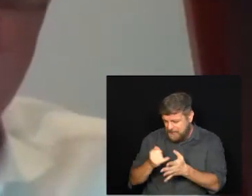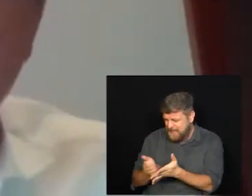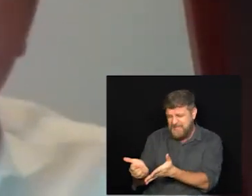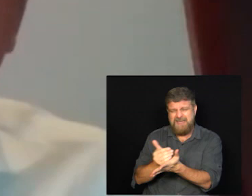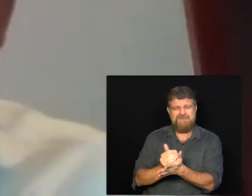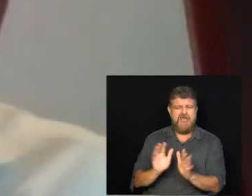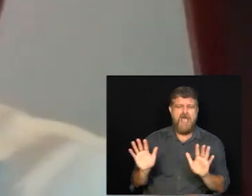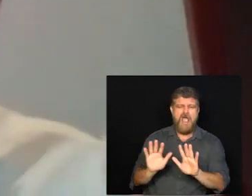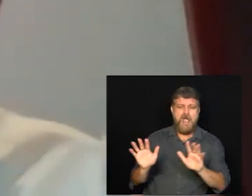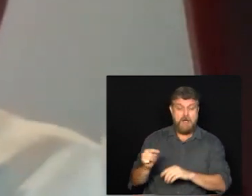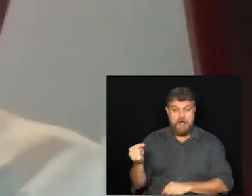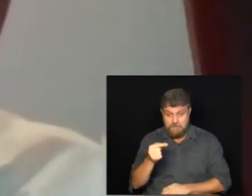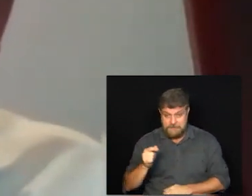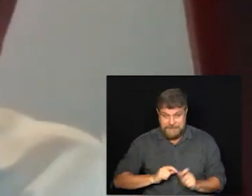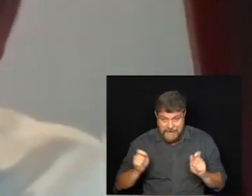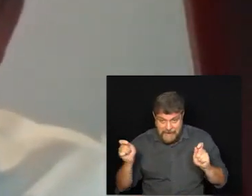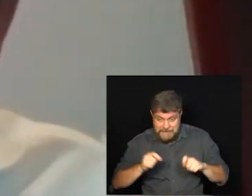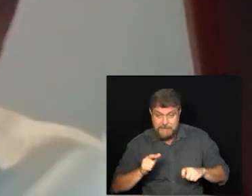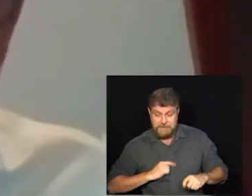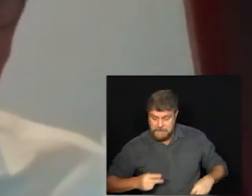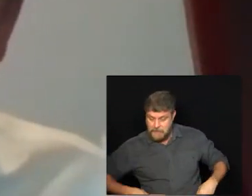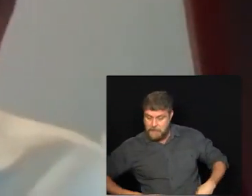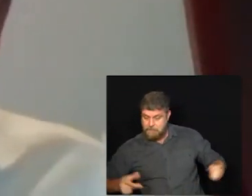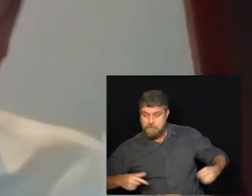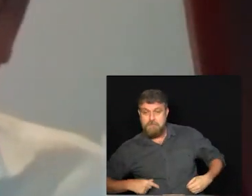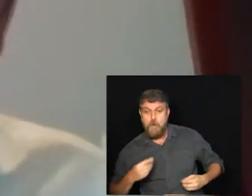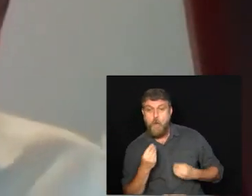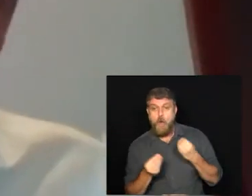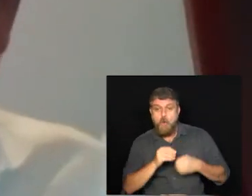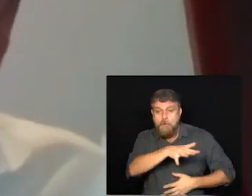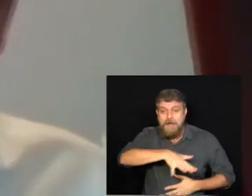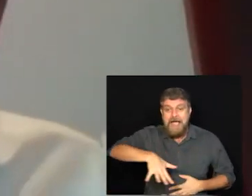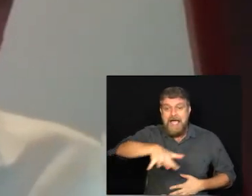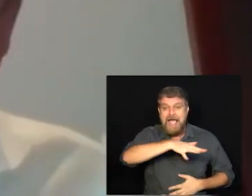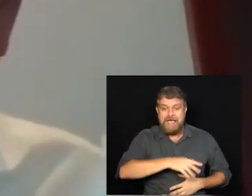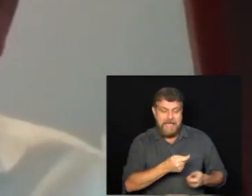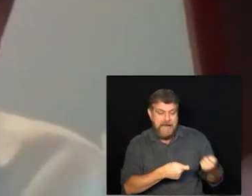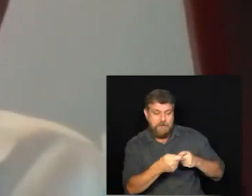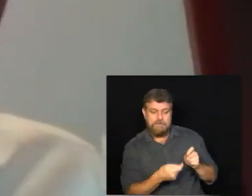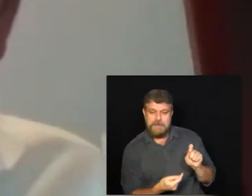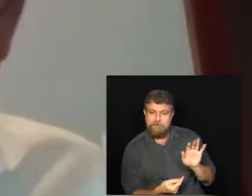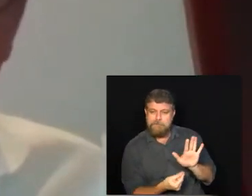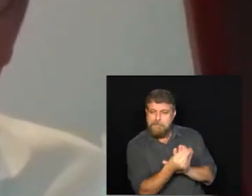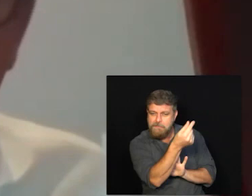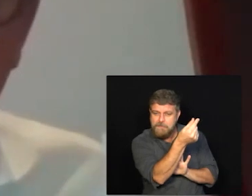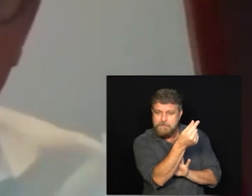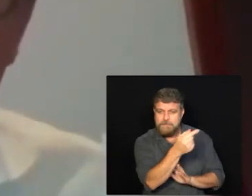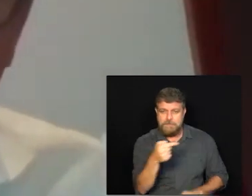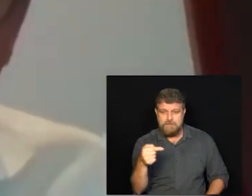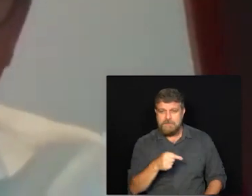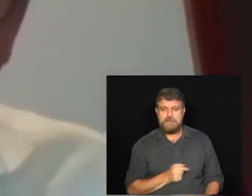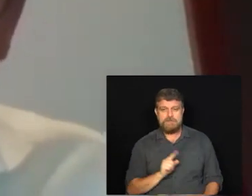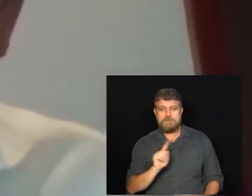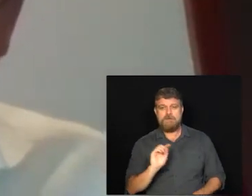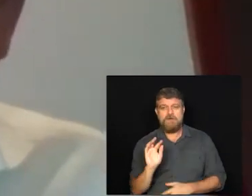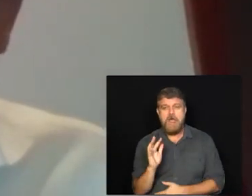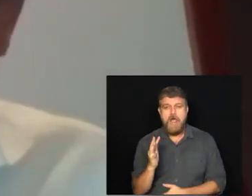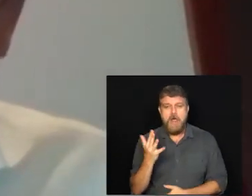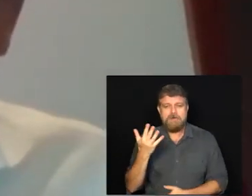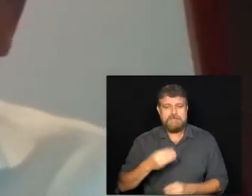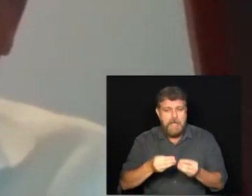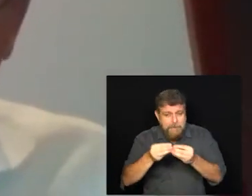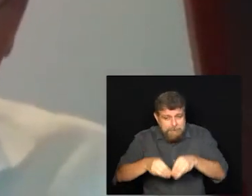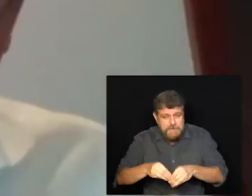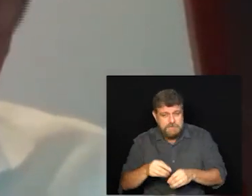receita vai ser compensado com o incremento de algum setor de atividade econômica, que isso não acarretará prejuízo